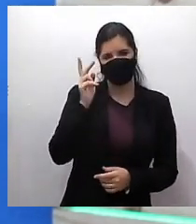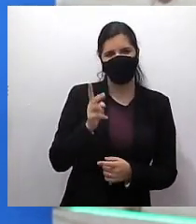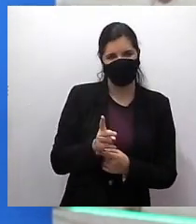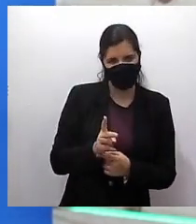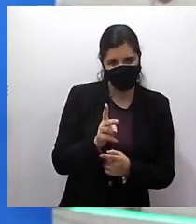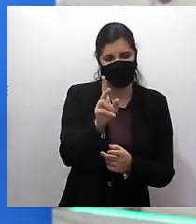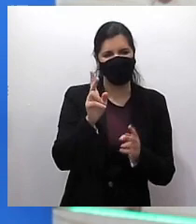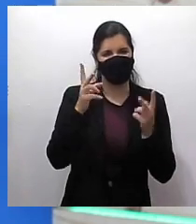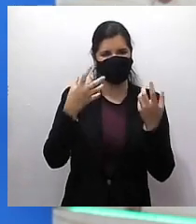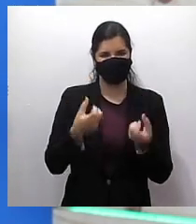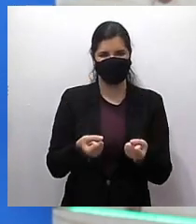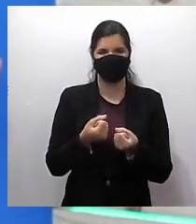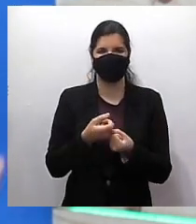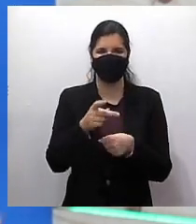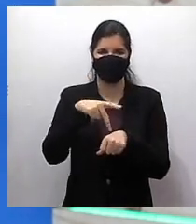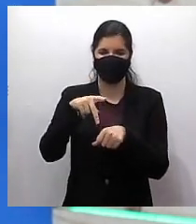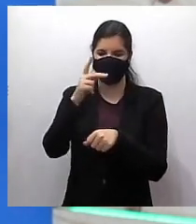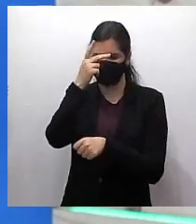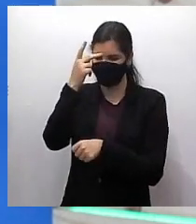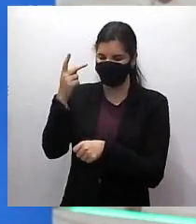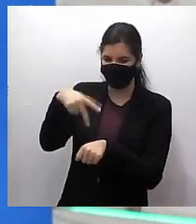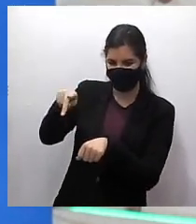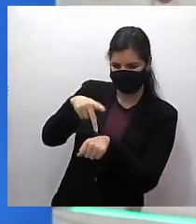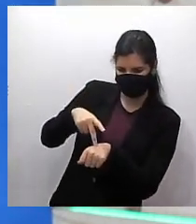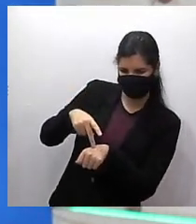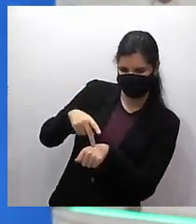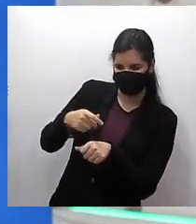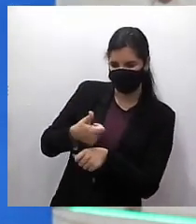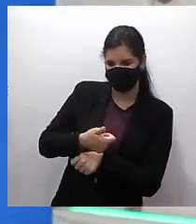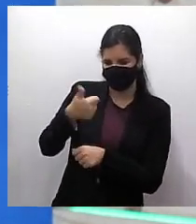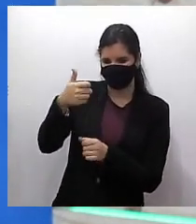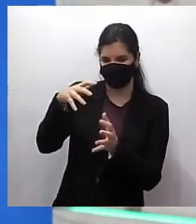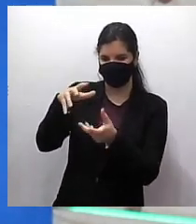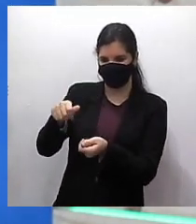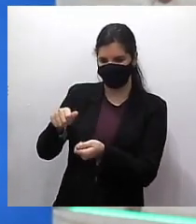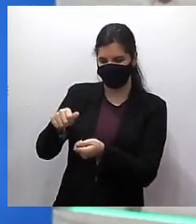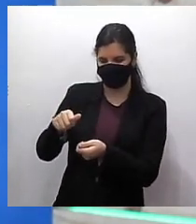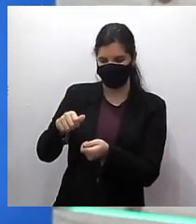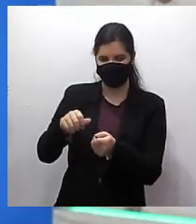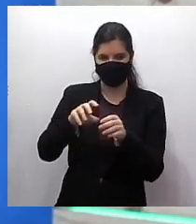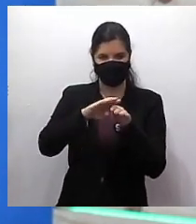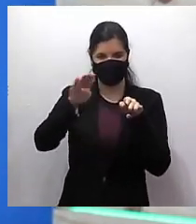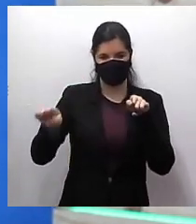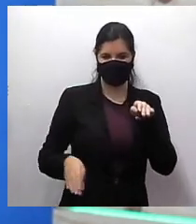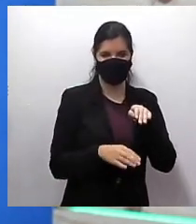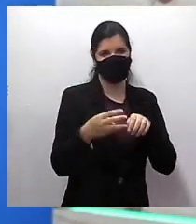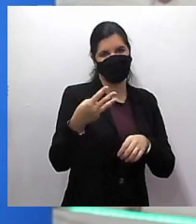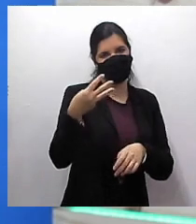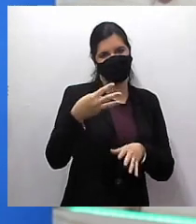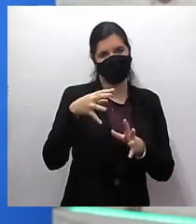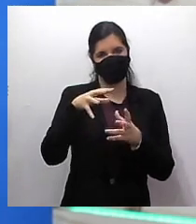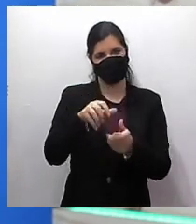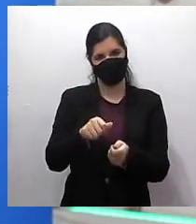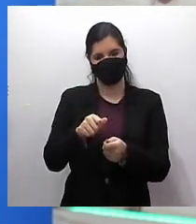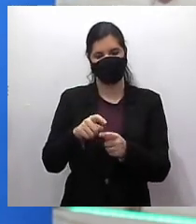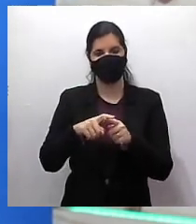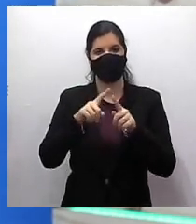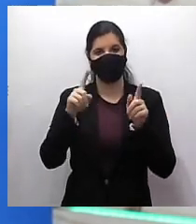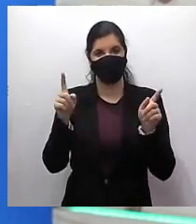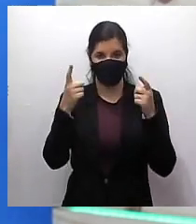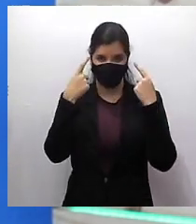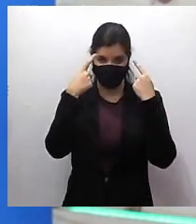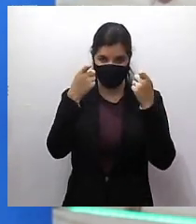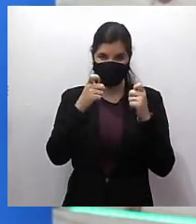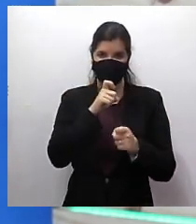adotando ainda chamar um país desenvolvido de primeiro mundo e um não desenvolvido de terceiro mundo. Só que a Guerra